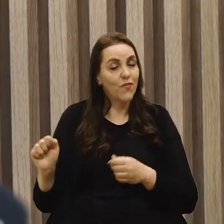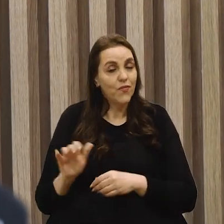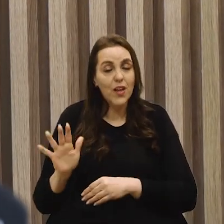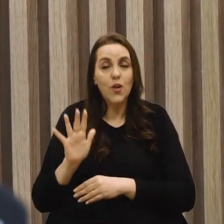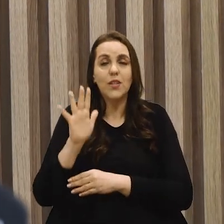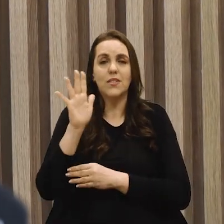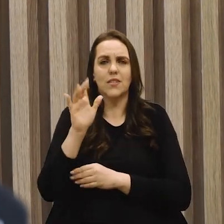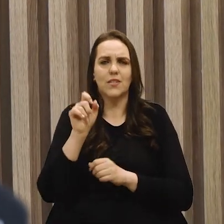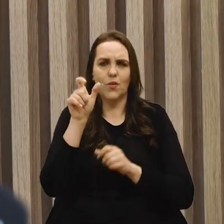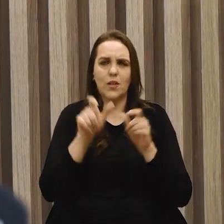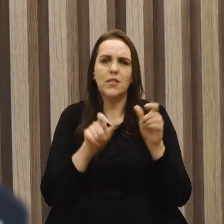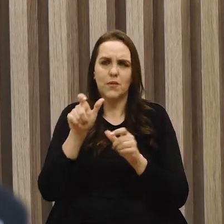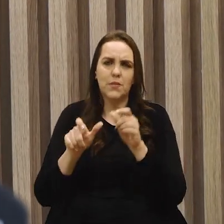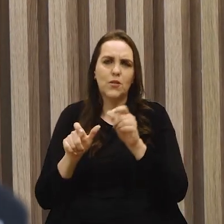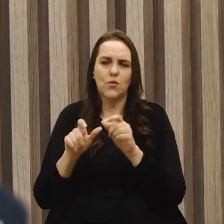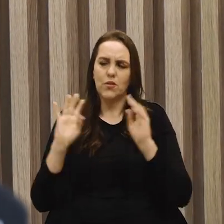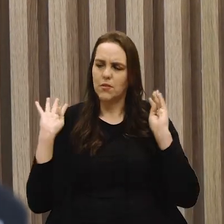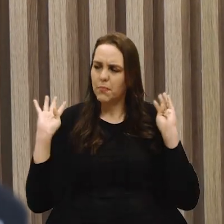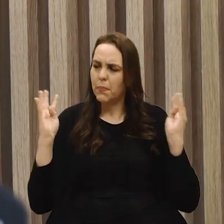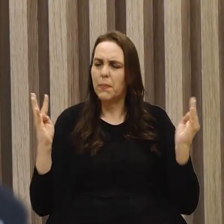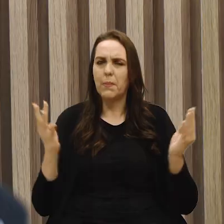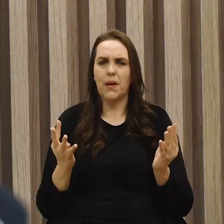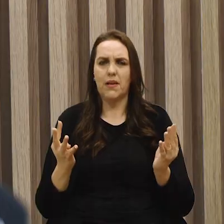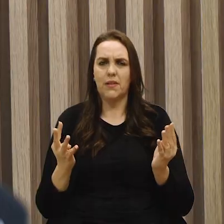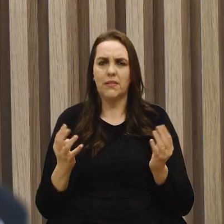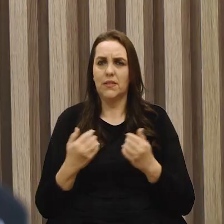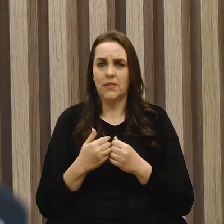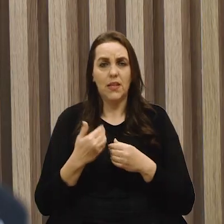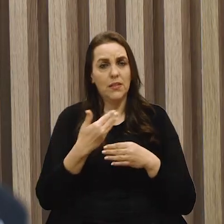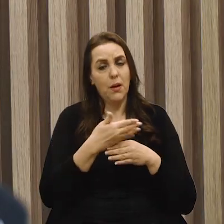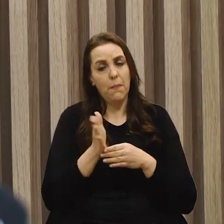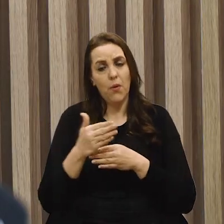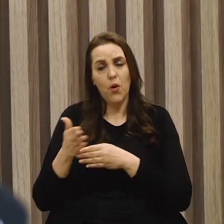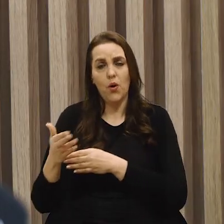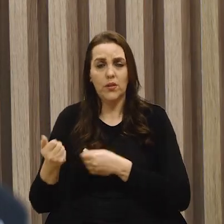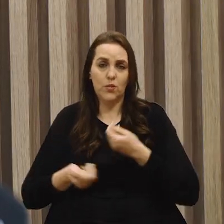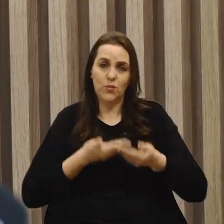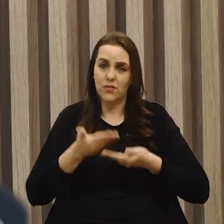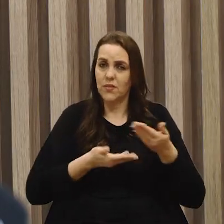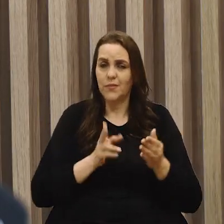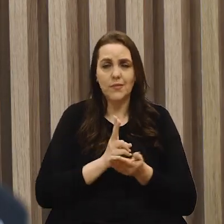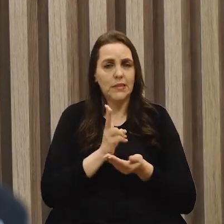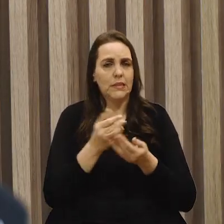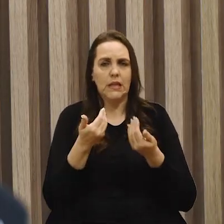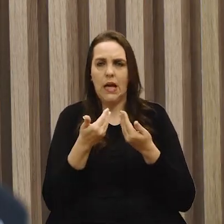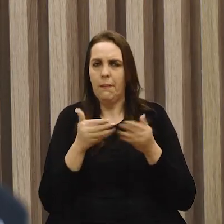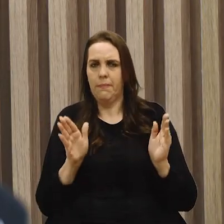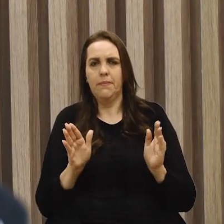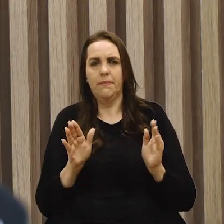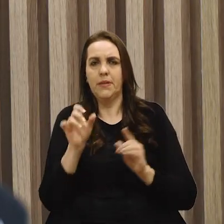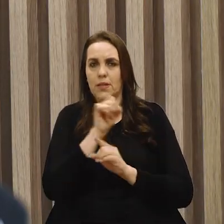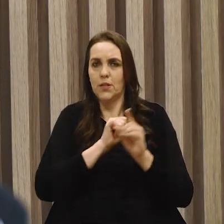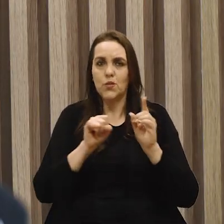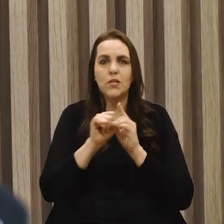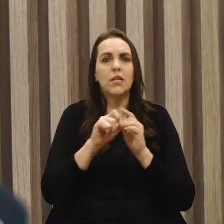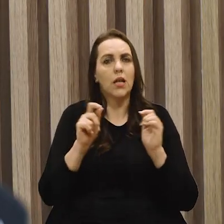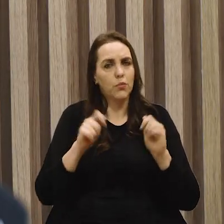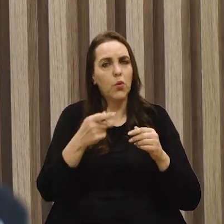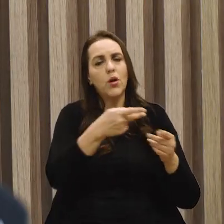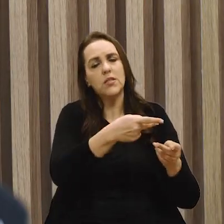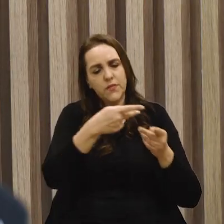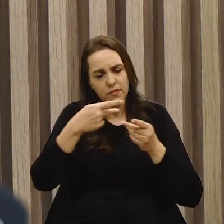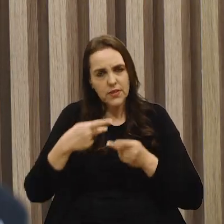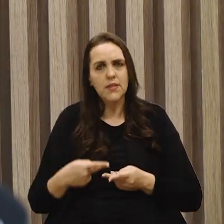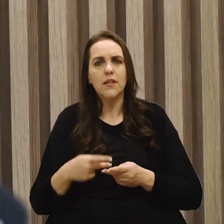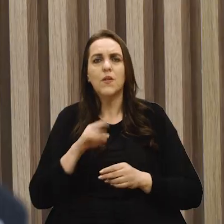forma, valorizar as pessoas que estão ao nosso redor. As nossas portas dos nossos serviços estão abertas para que a sociedade como um todo